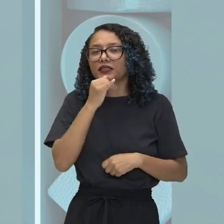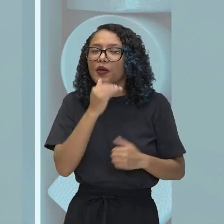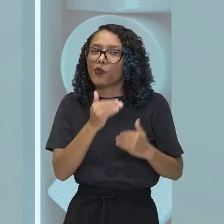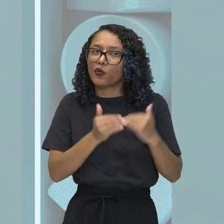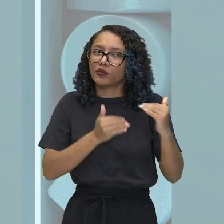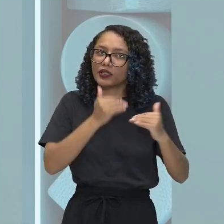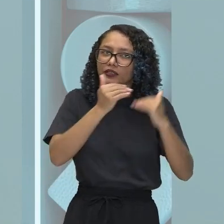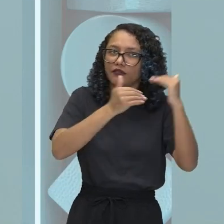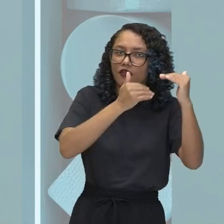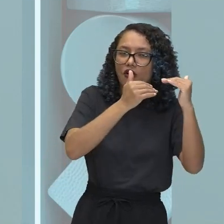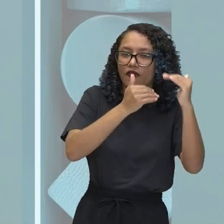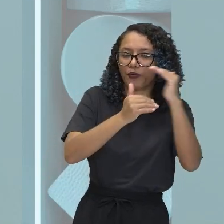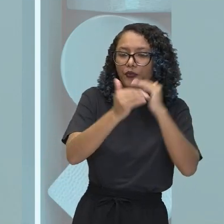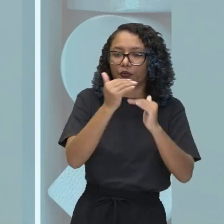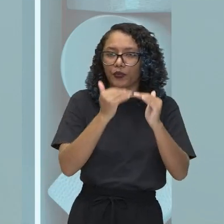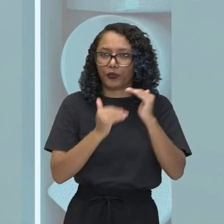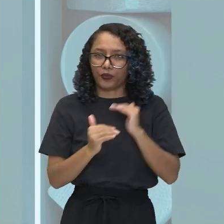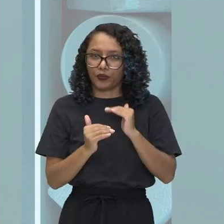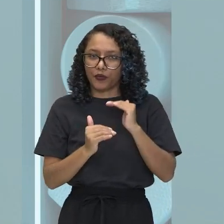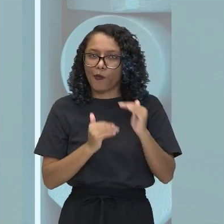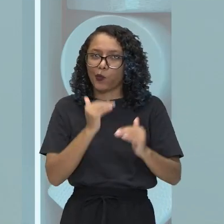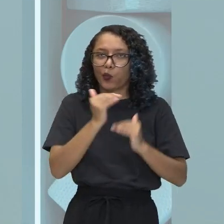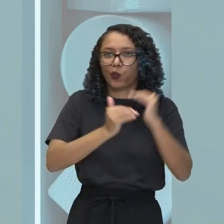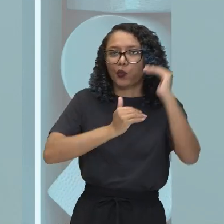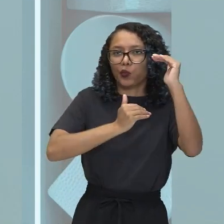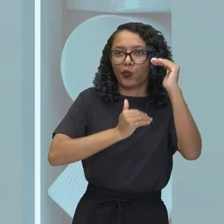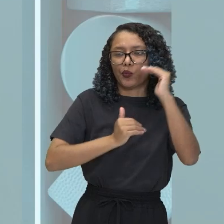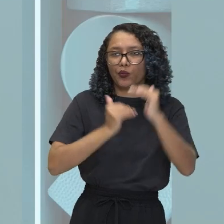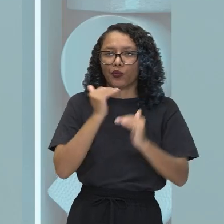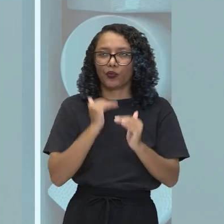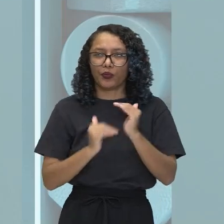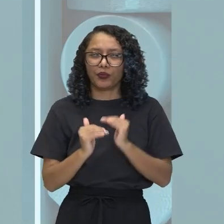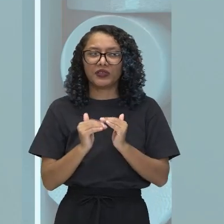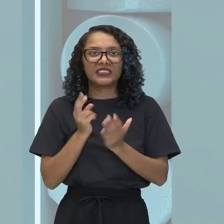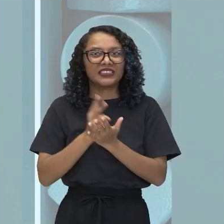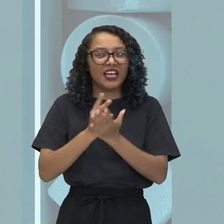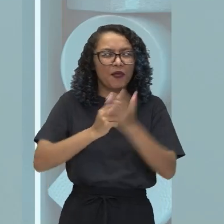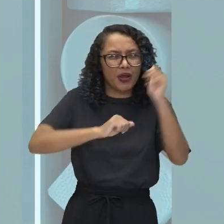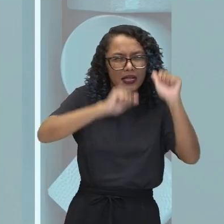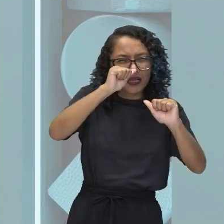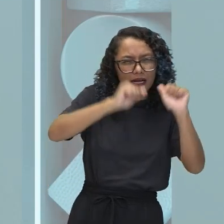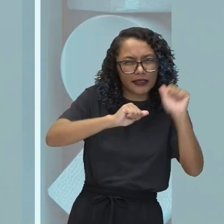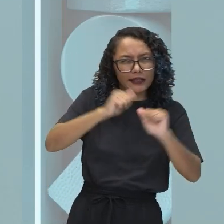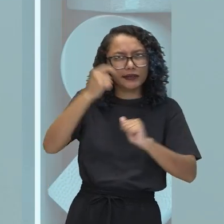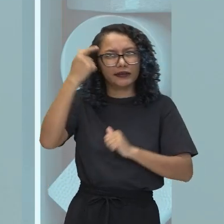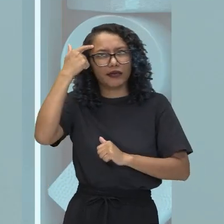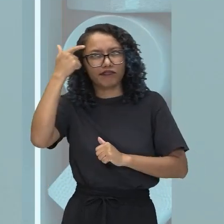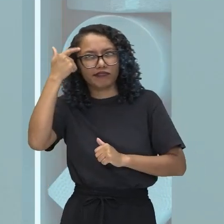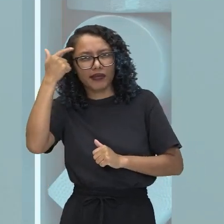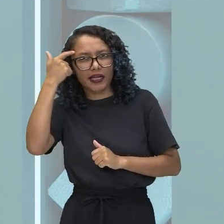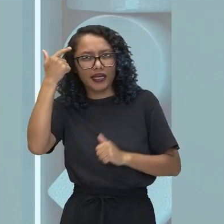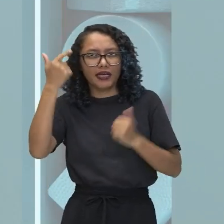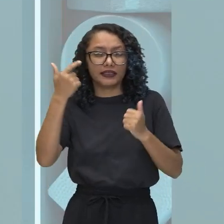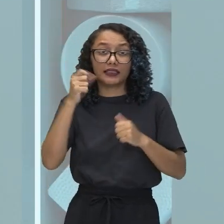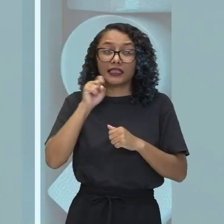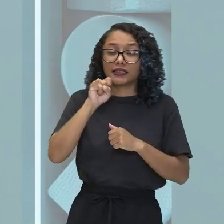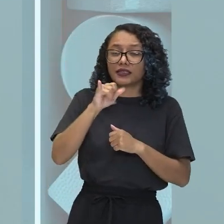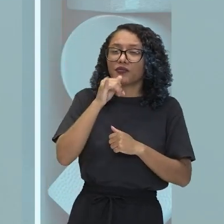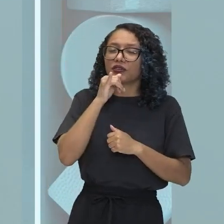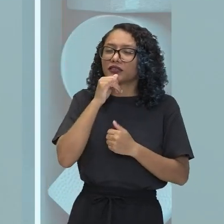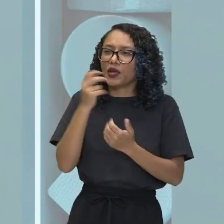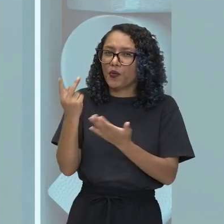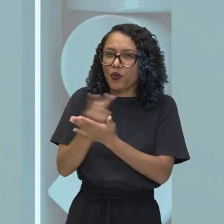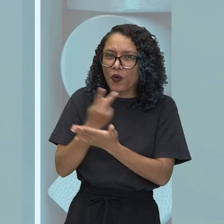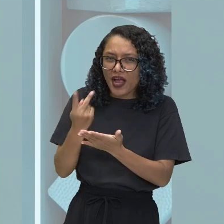novo conhecimento. É assim a todo momento. Quando você erra, tá aqui, mas aí